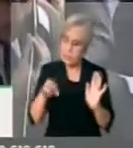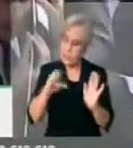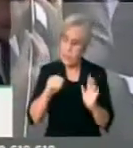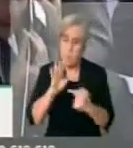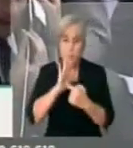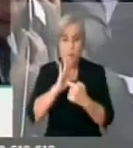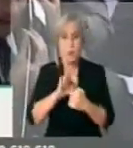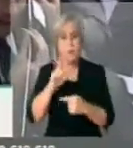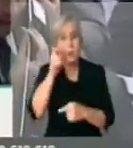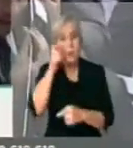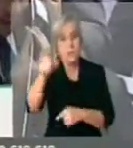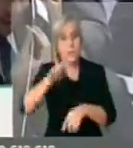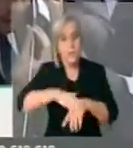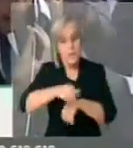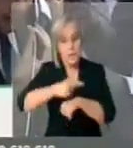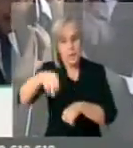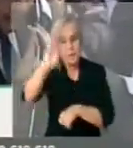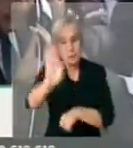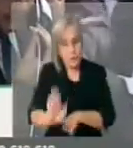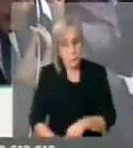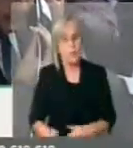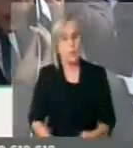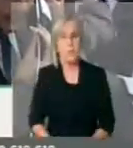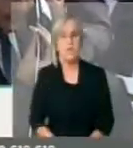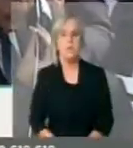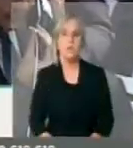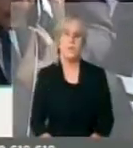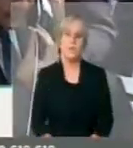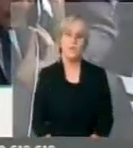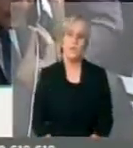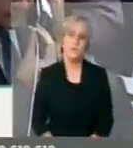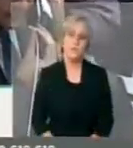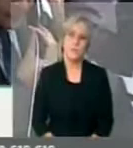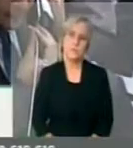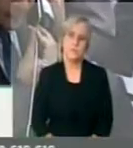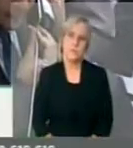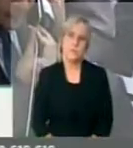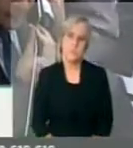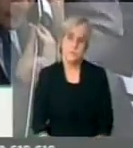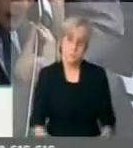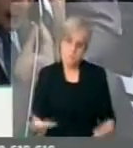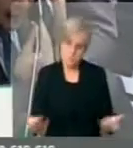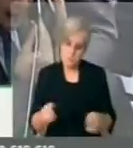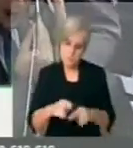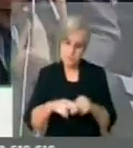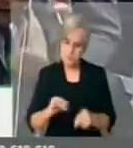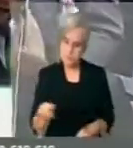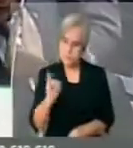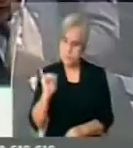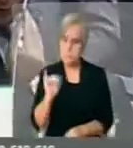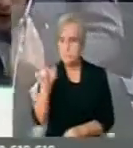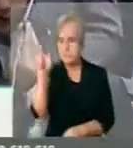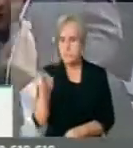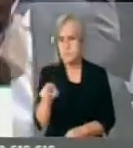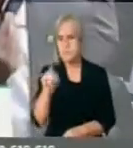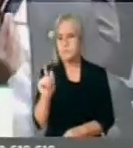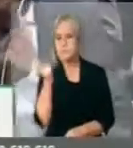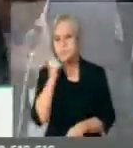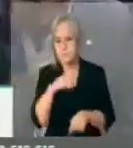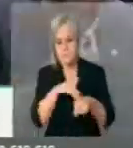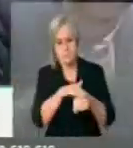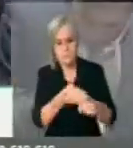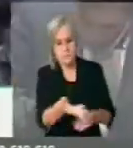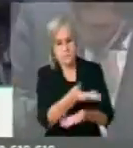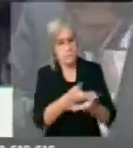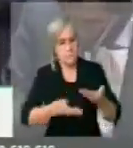do Brasil, mais do que o interesse governamental. Então é importante que ele dialogue com todos os